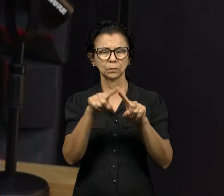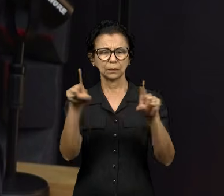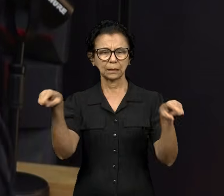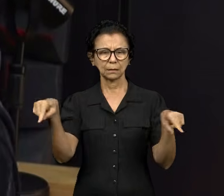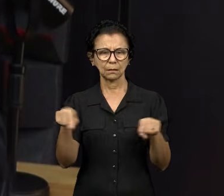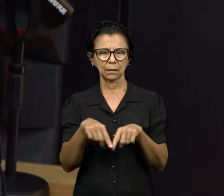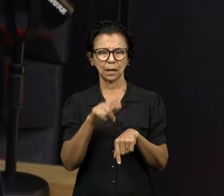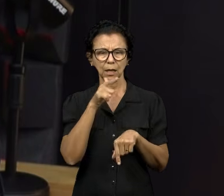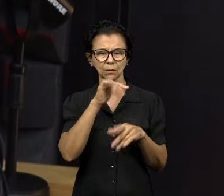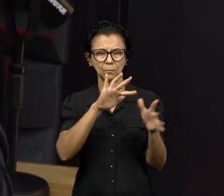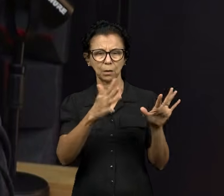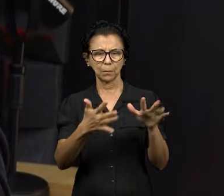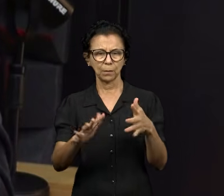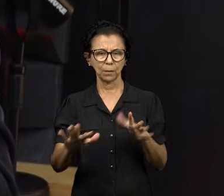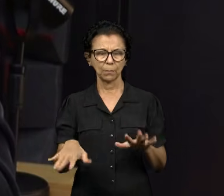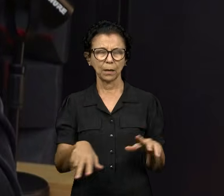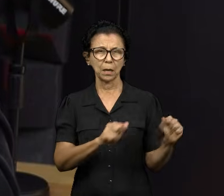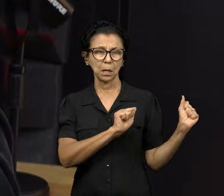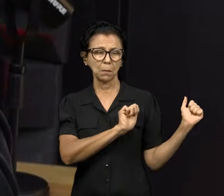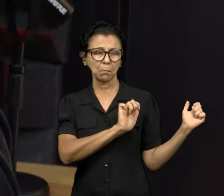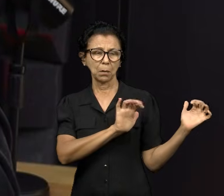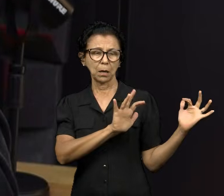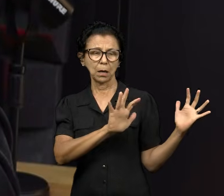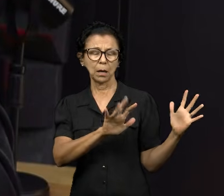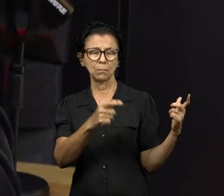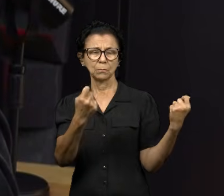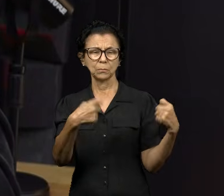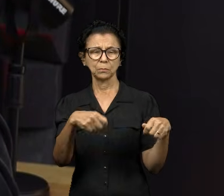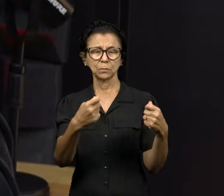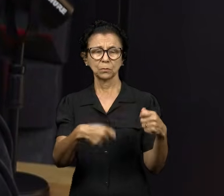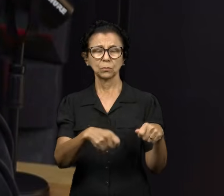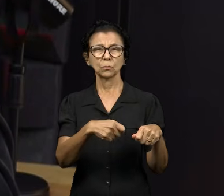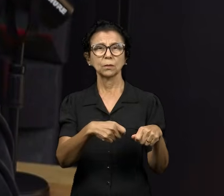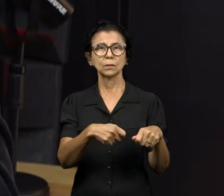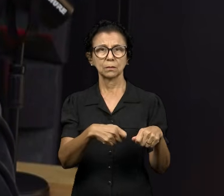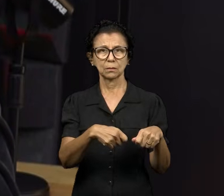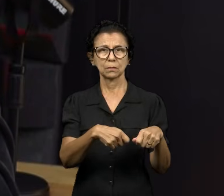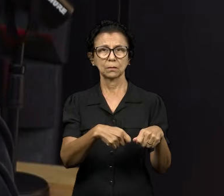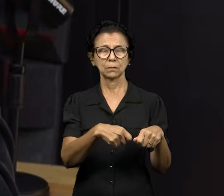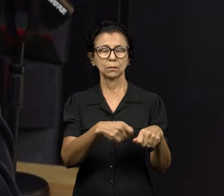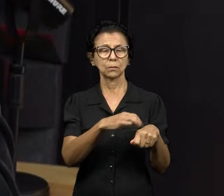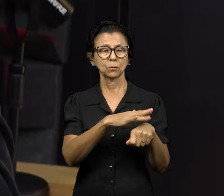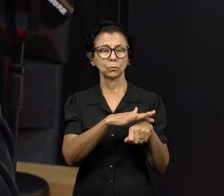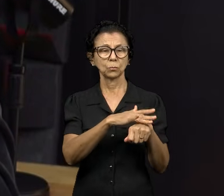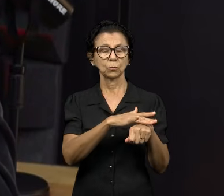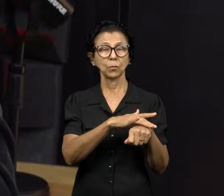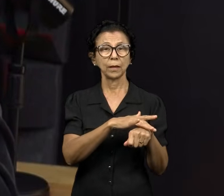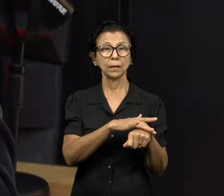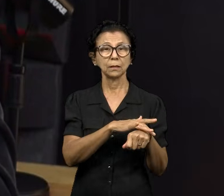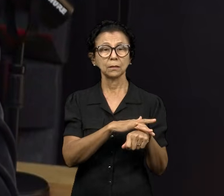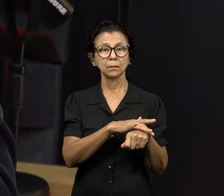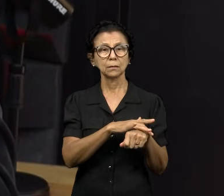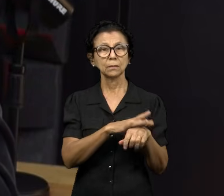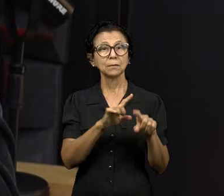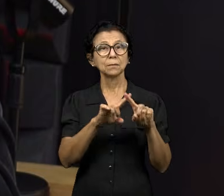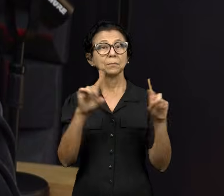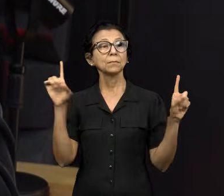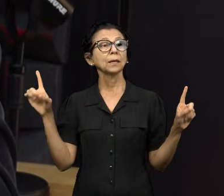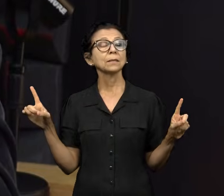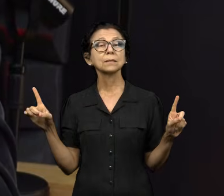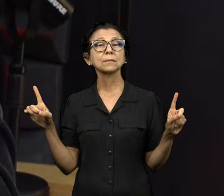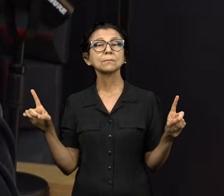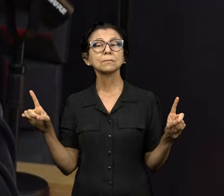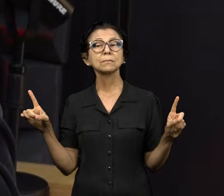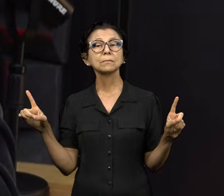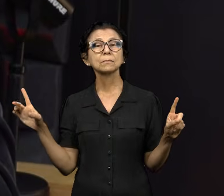muitos coxos, muitos necessitados, mas naquele dia, naquela hora, naquele momento, Jesus escolheu